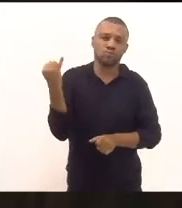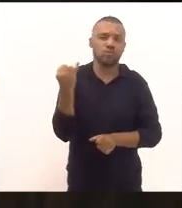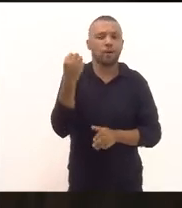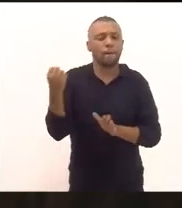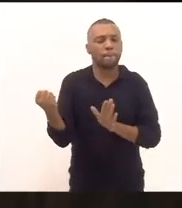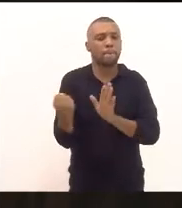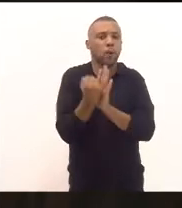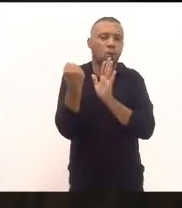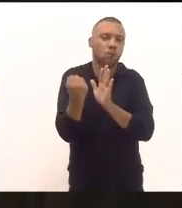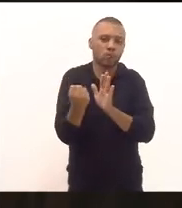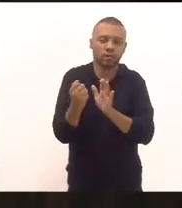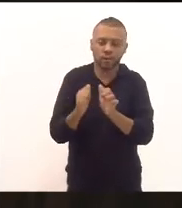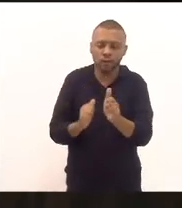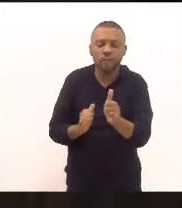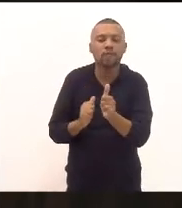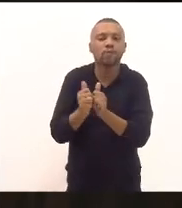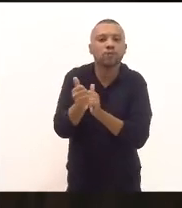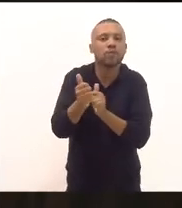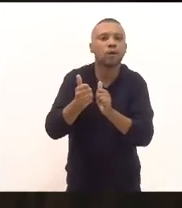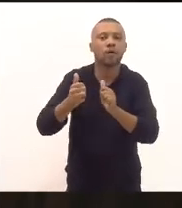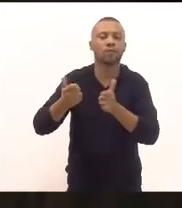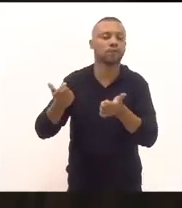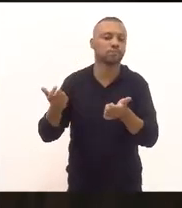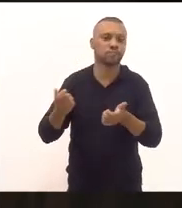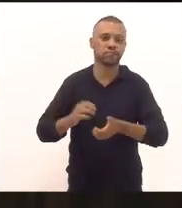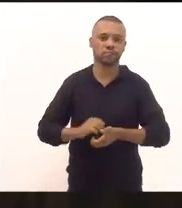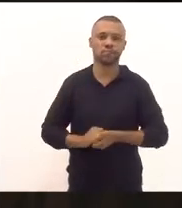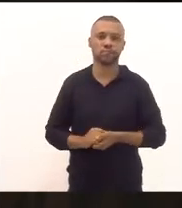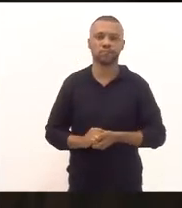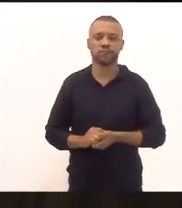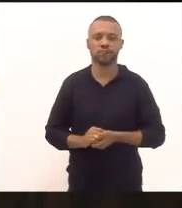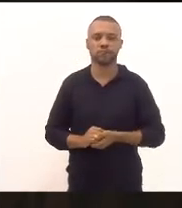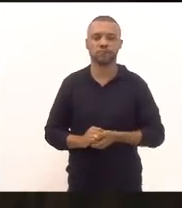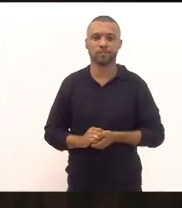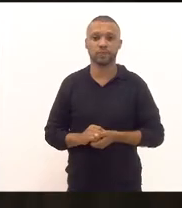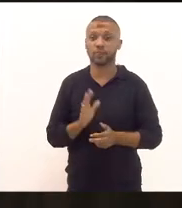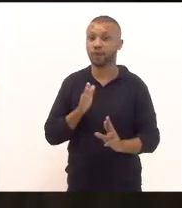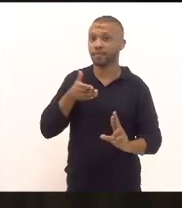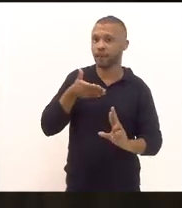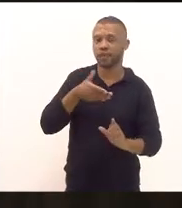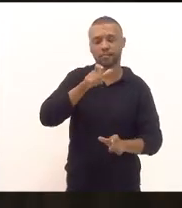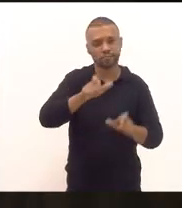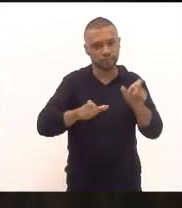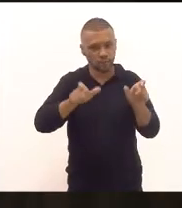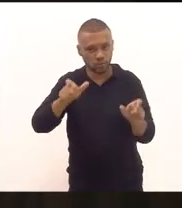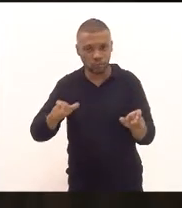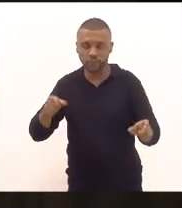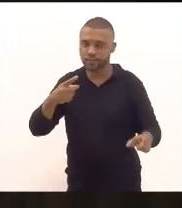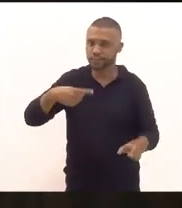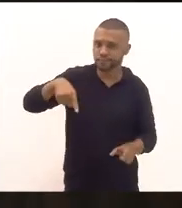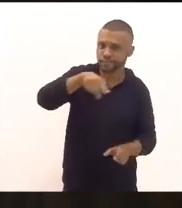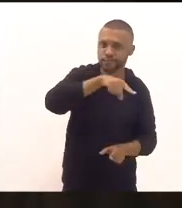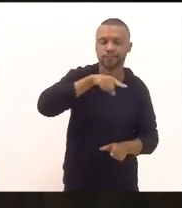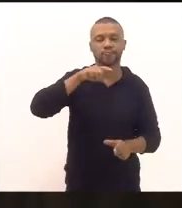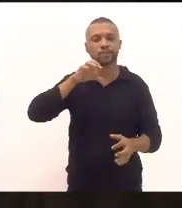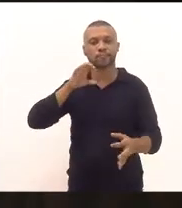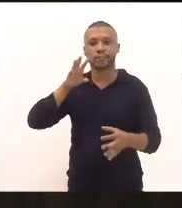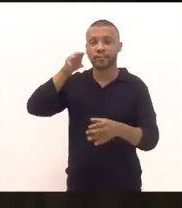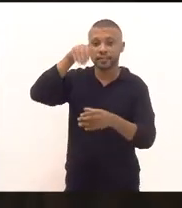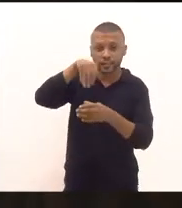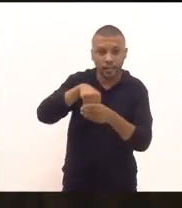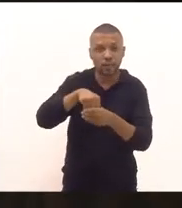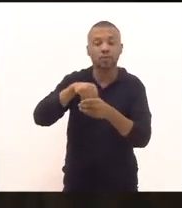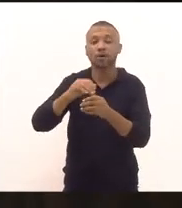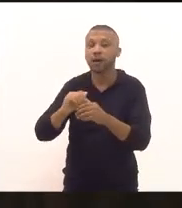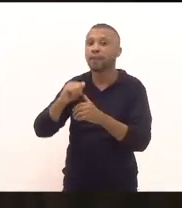que é o futebol O que são referências pessoas essas que são referências dentro